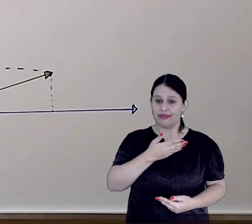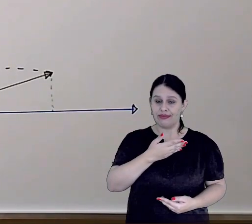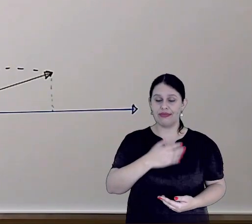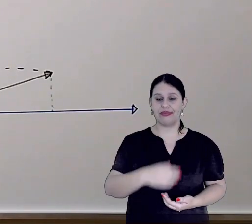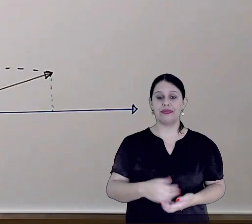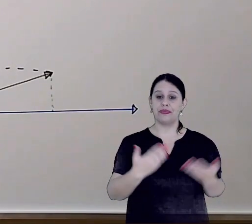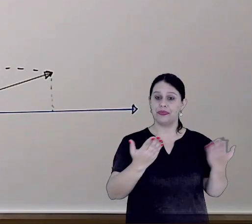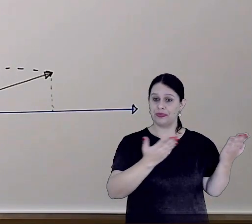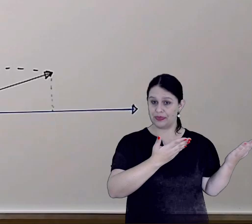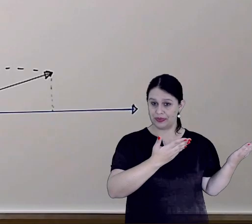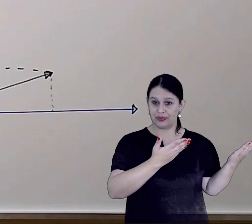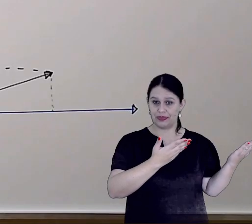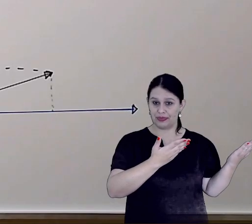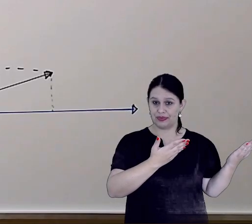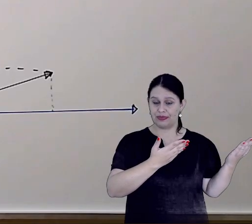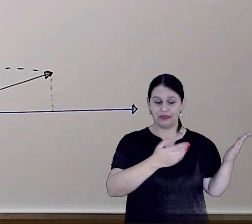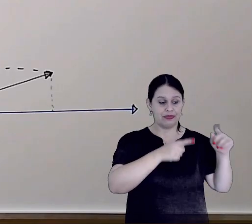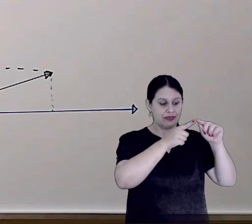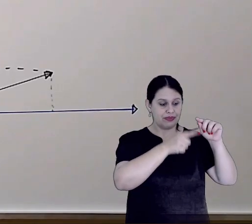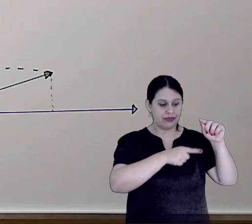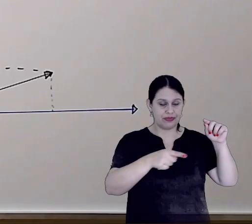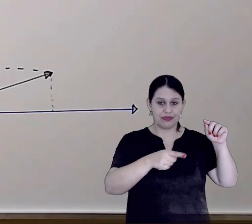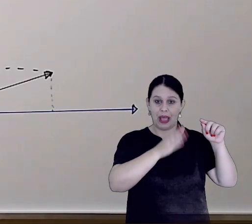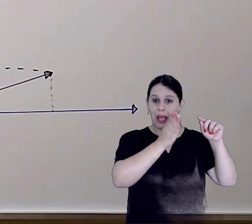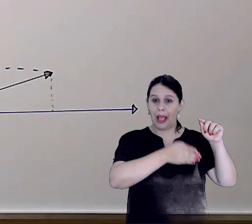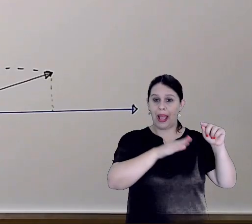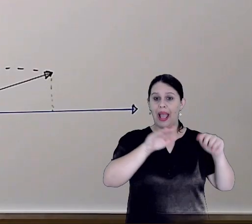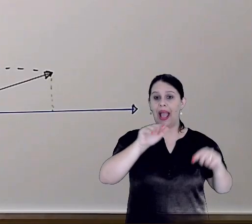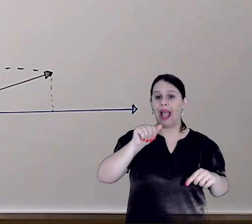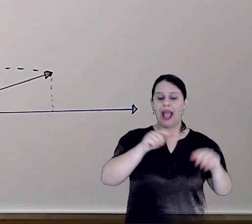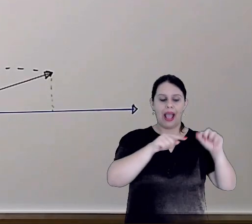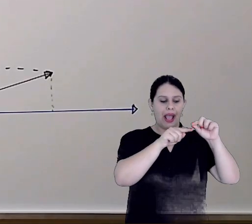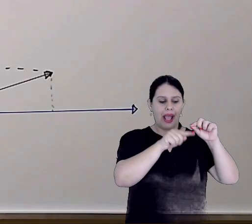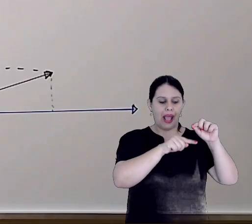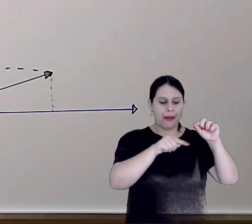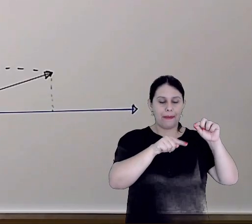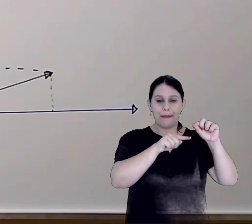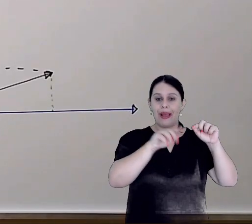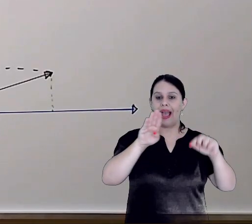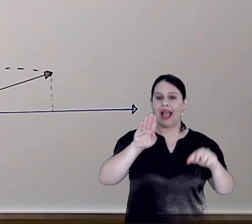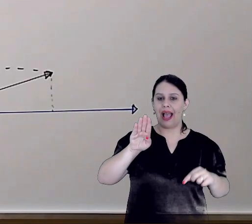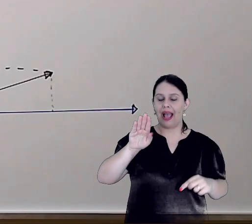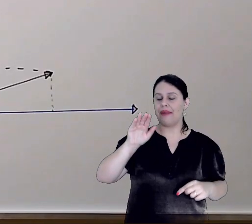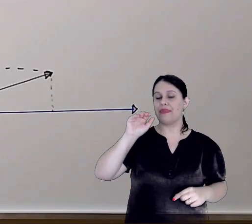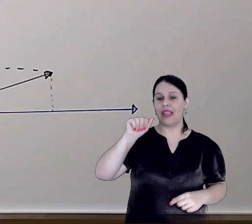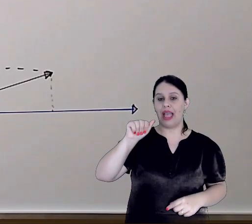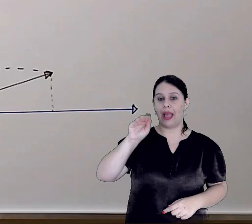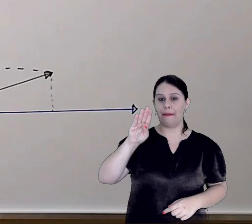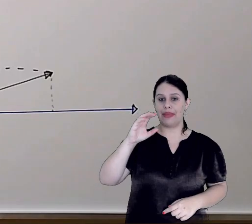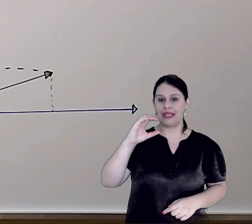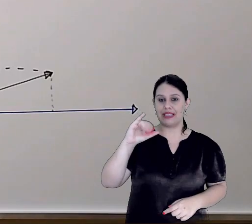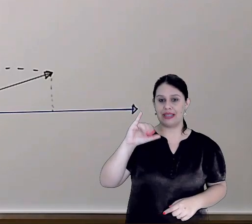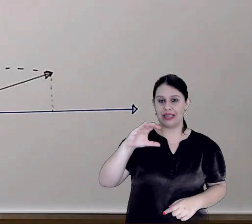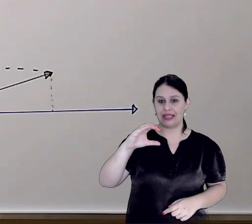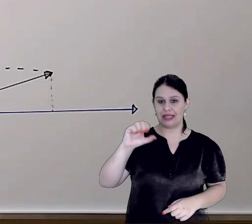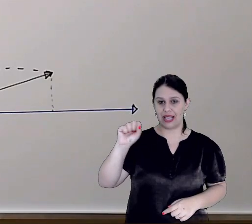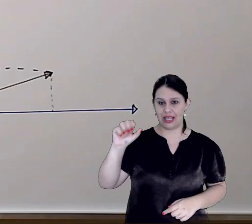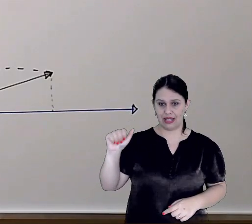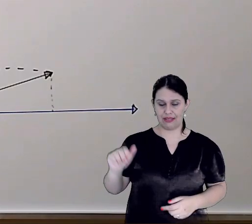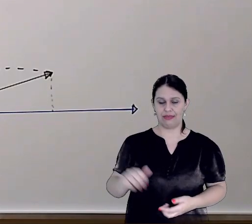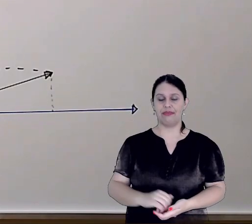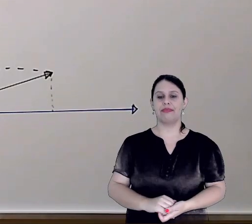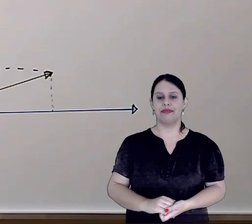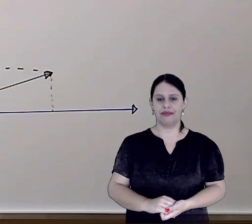RY RX é a abcissa do ponto da extremidade E RY é a